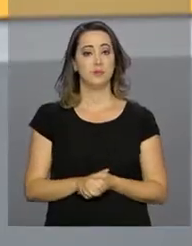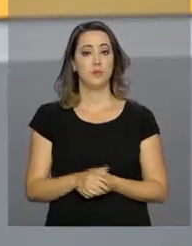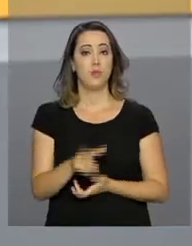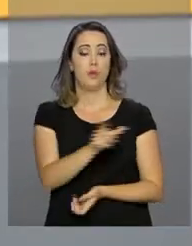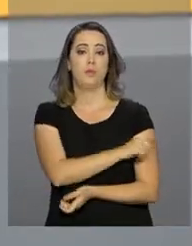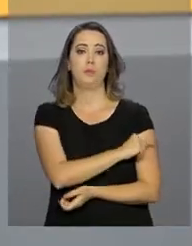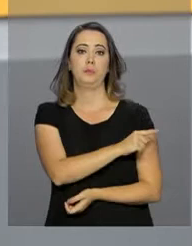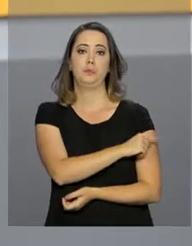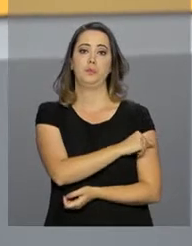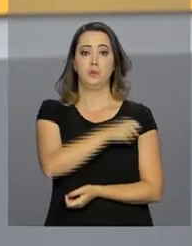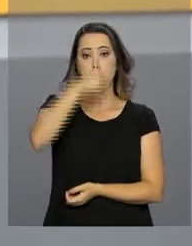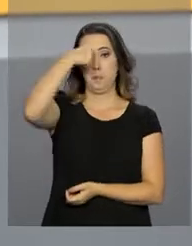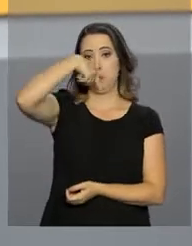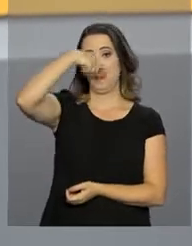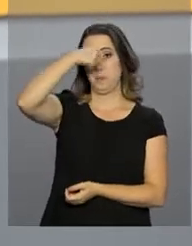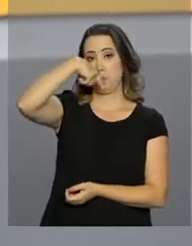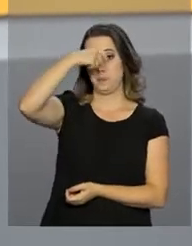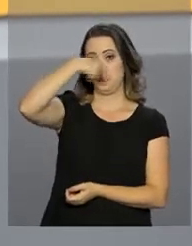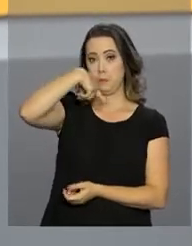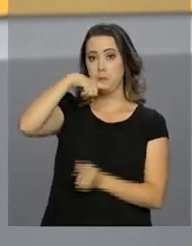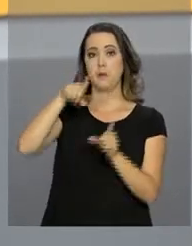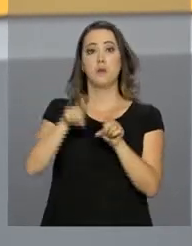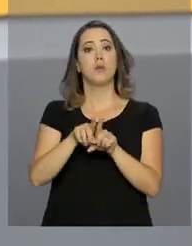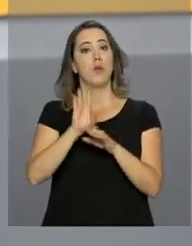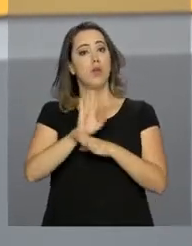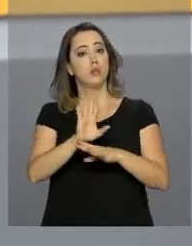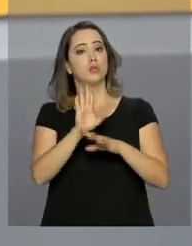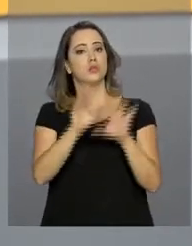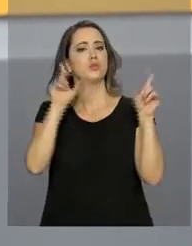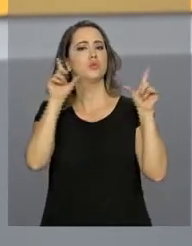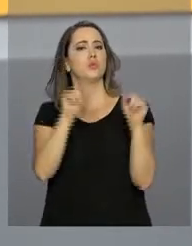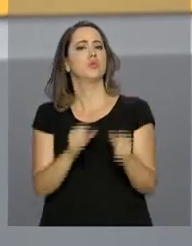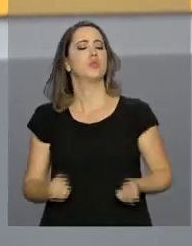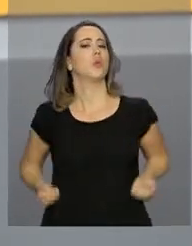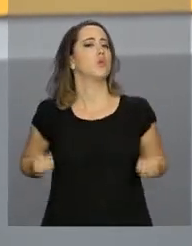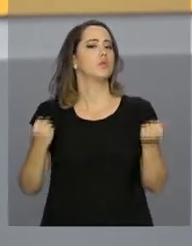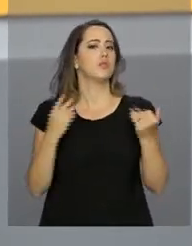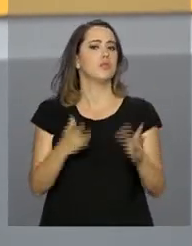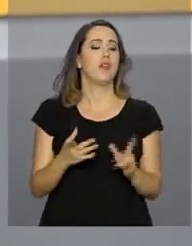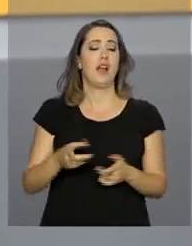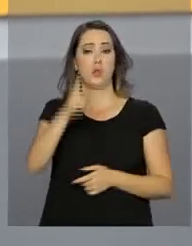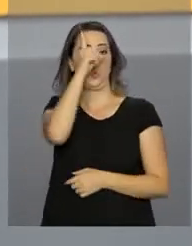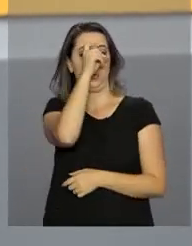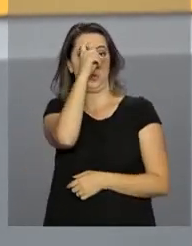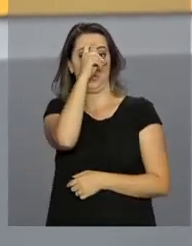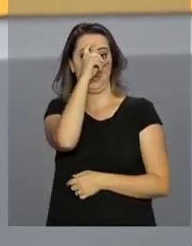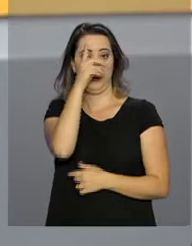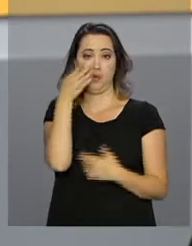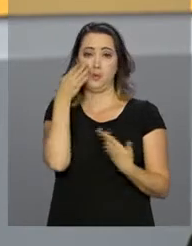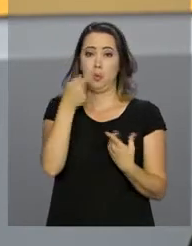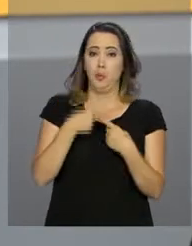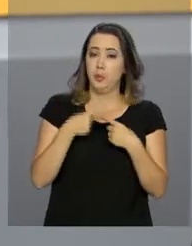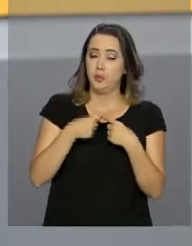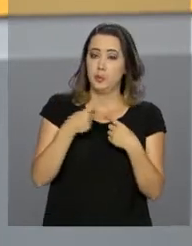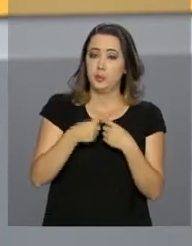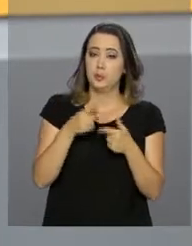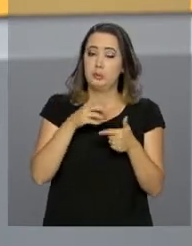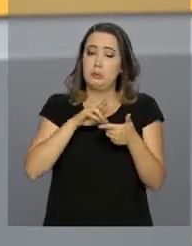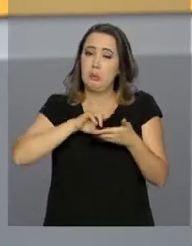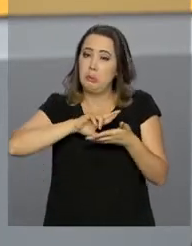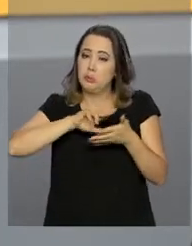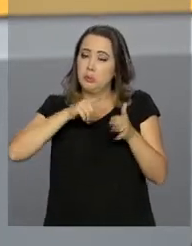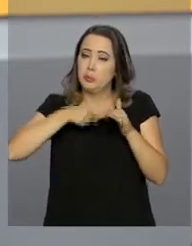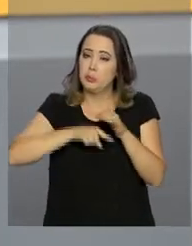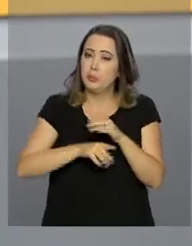a vacina contra a influência a velha conhecida gripe ajuda a reduzir os gastos com internações nos hospitais causados pelas